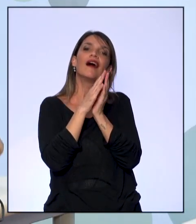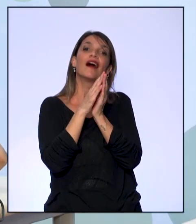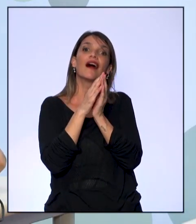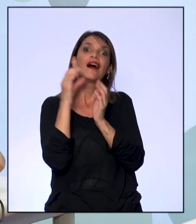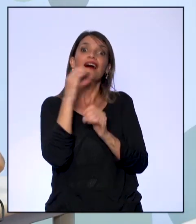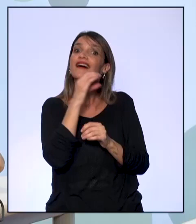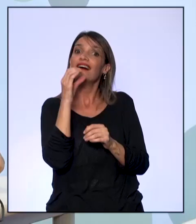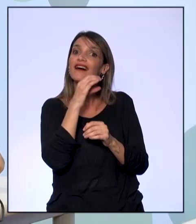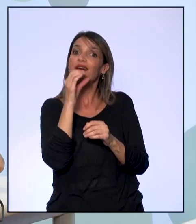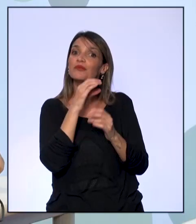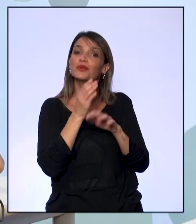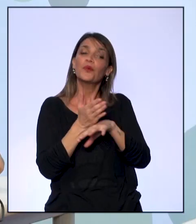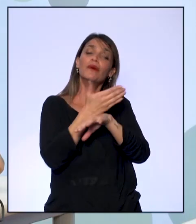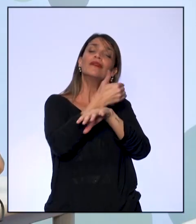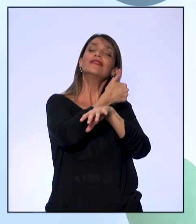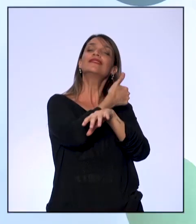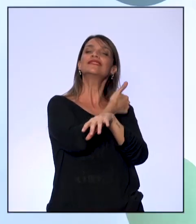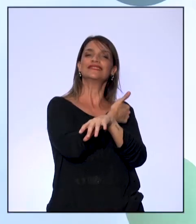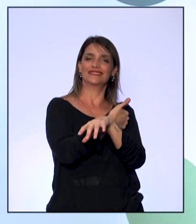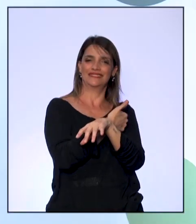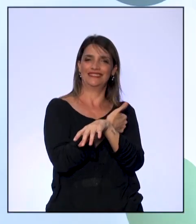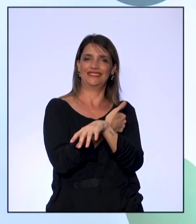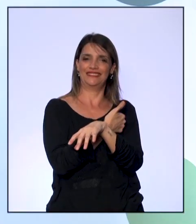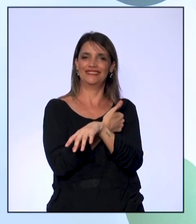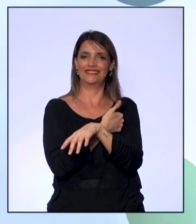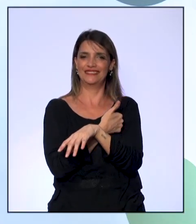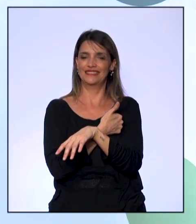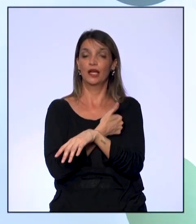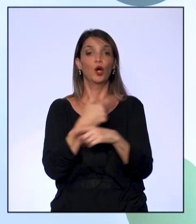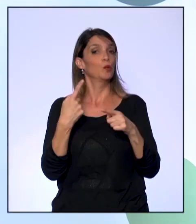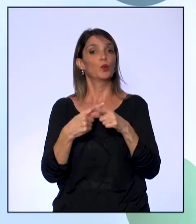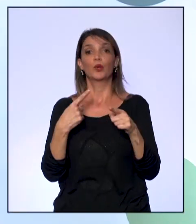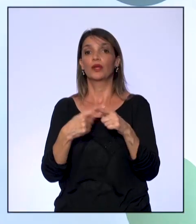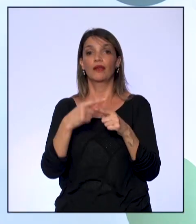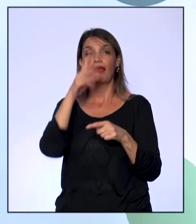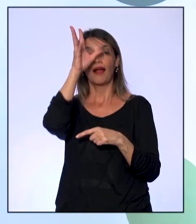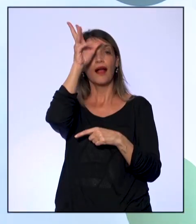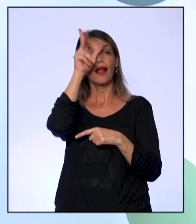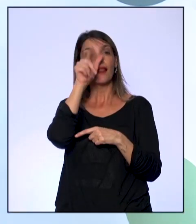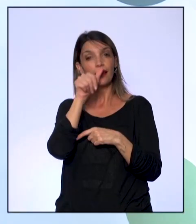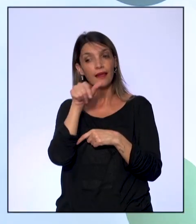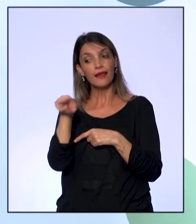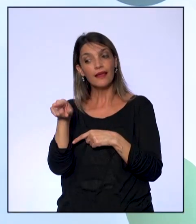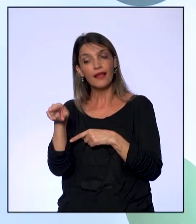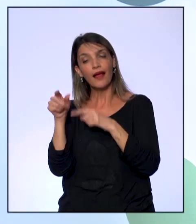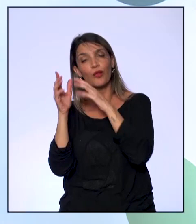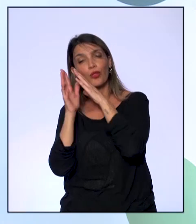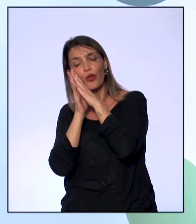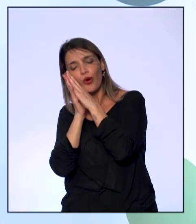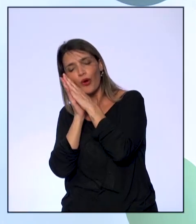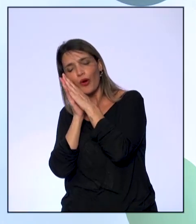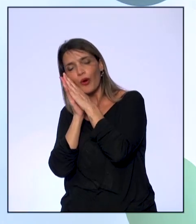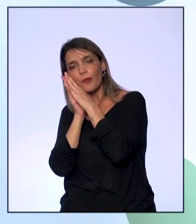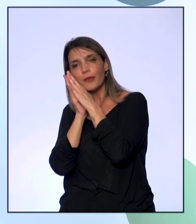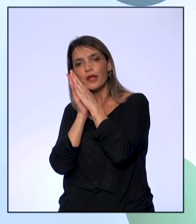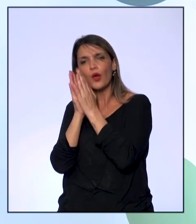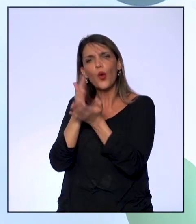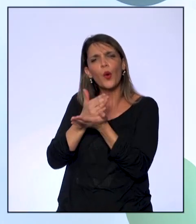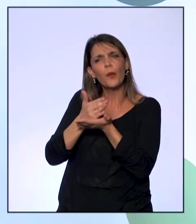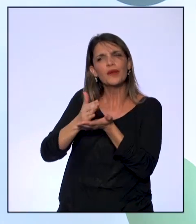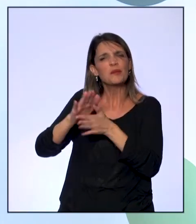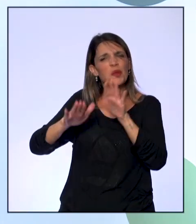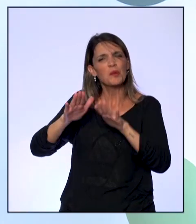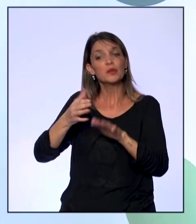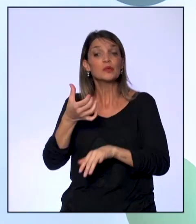cedo é porque as galinhas costumeiramente dorme a nominal do entardecer o início do anoitecer os